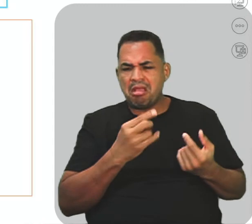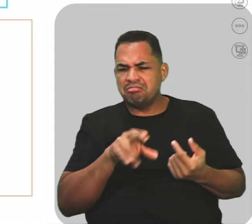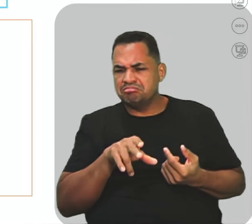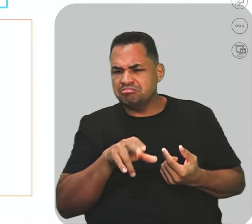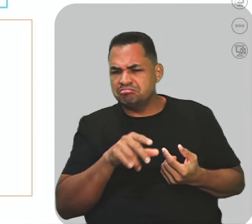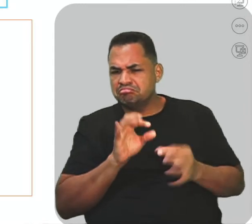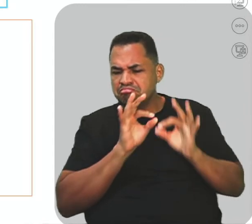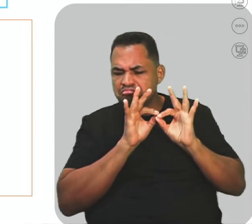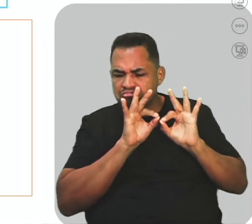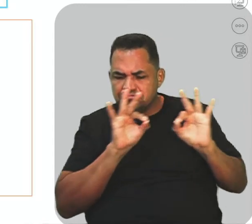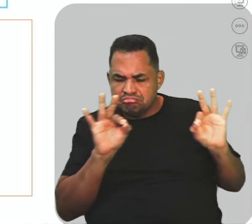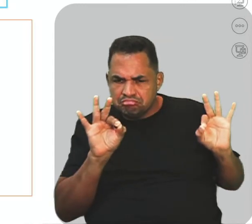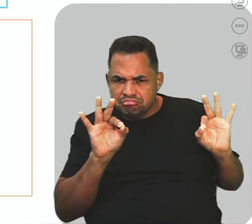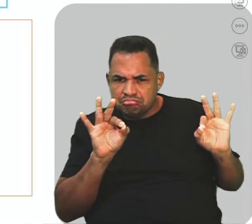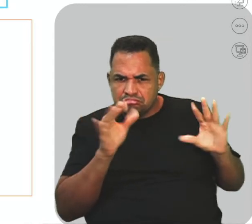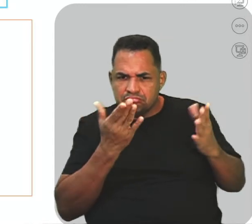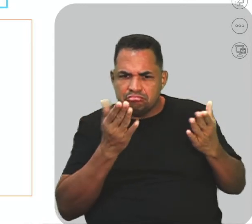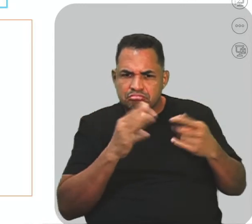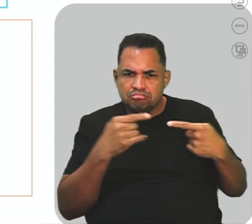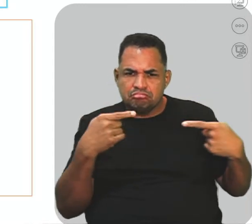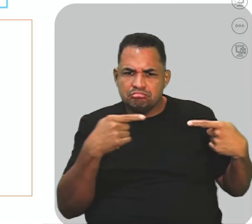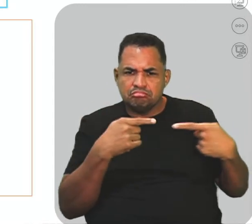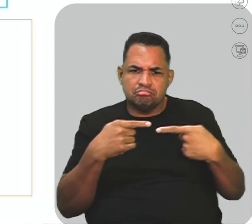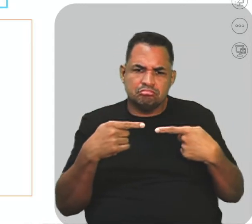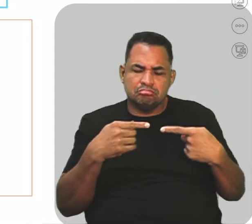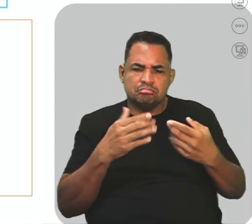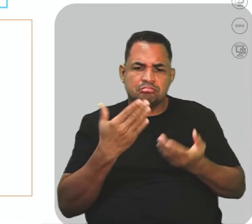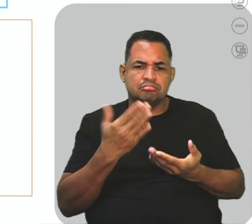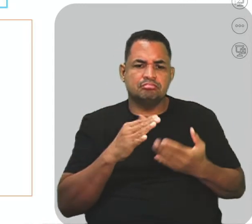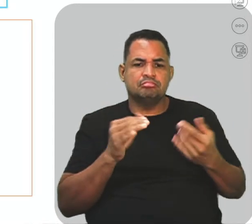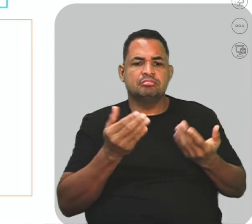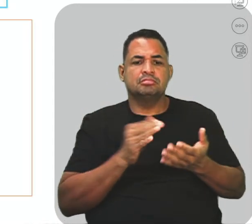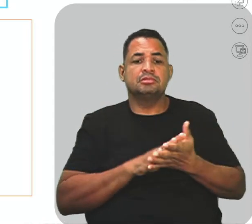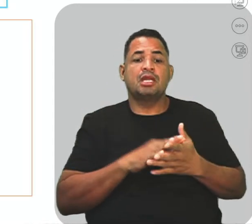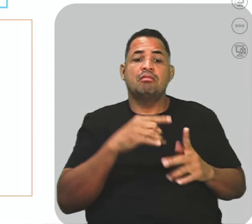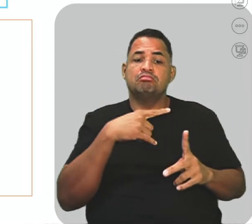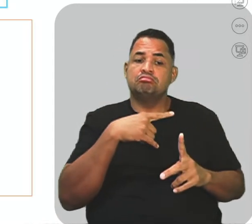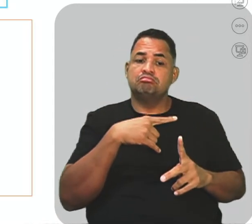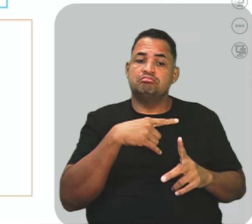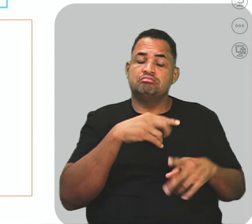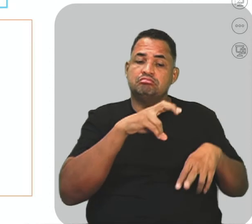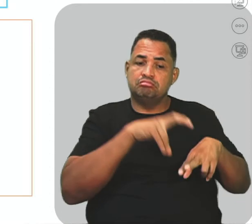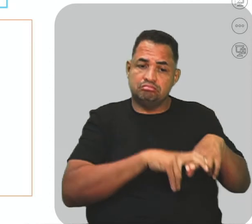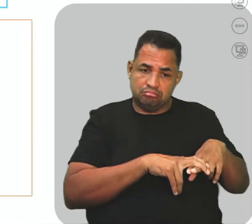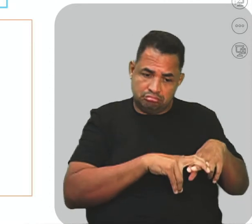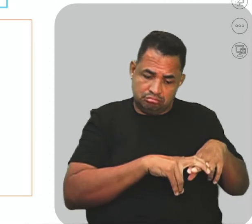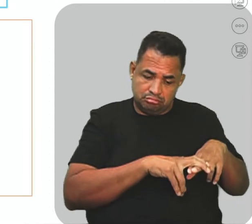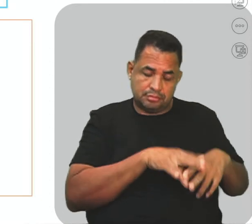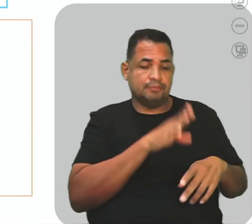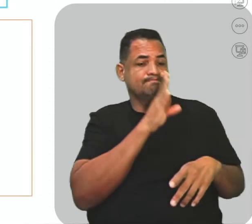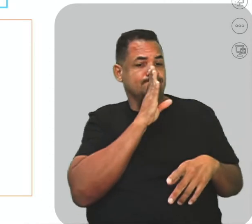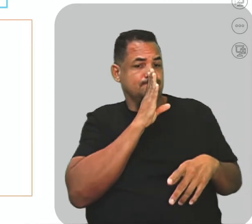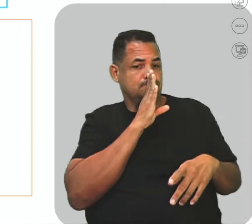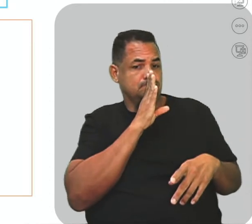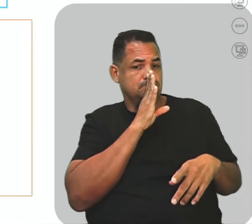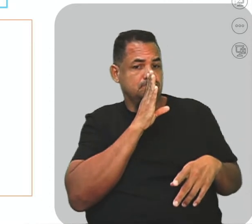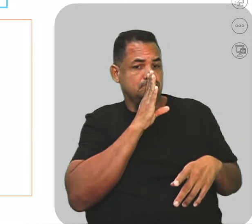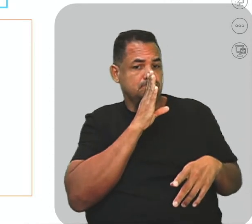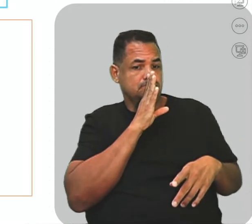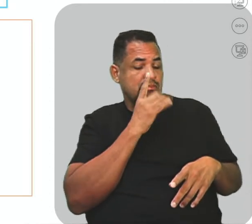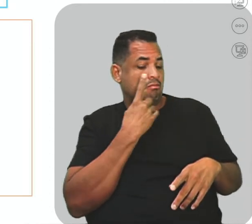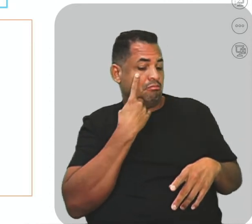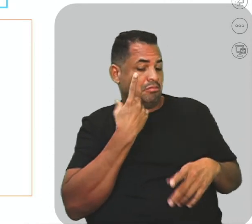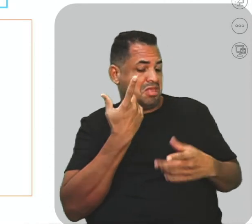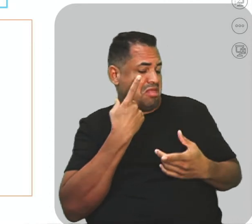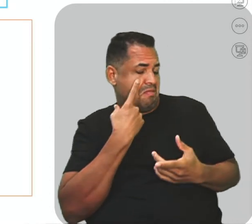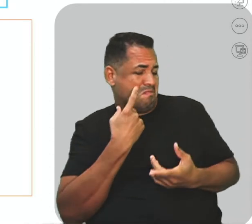sintático, ou seja, está na mesma direção de compreensão. Então, senta e escuta calada e vê se